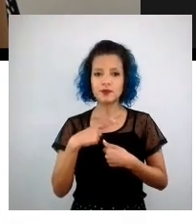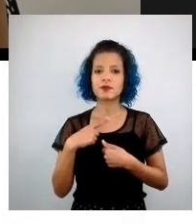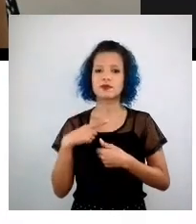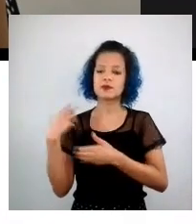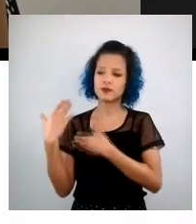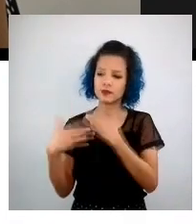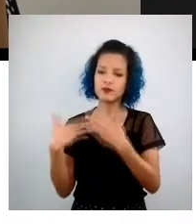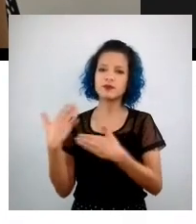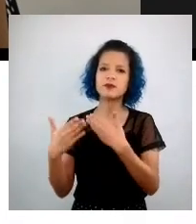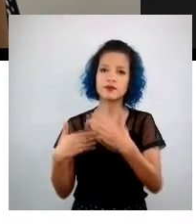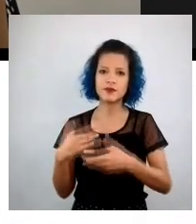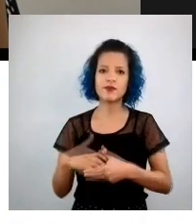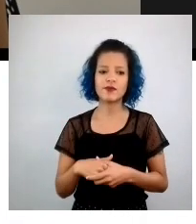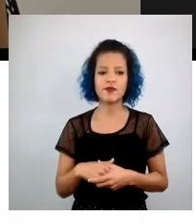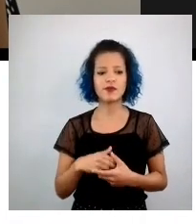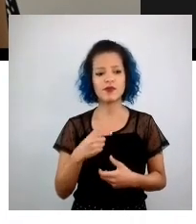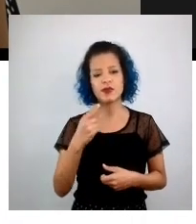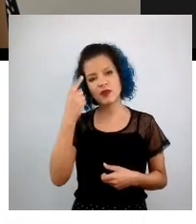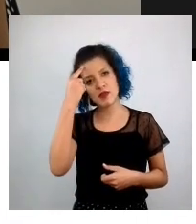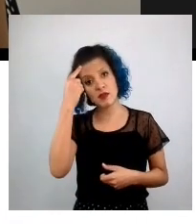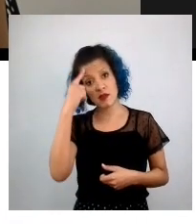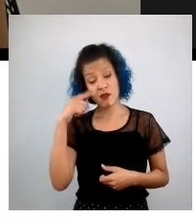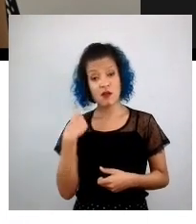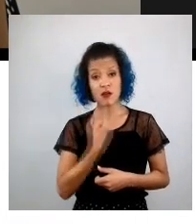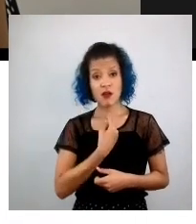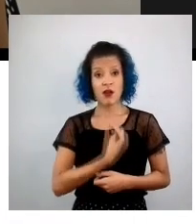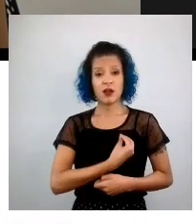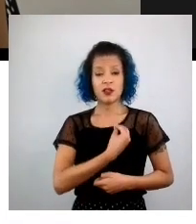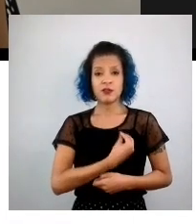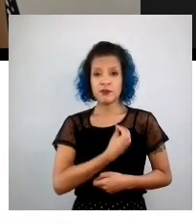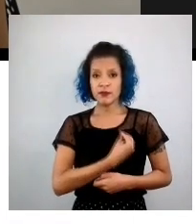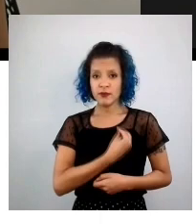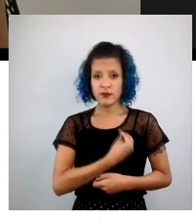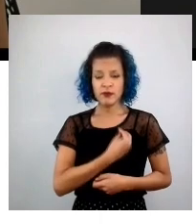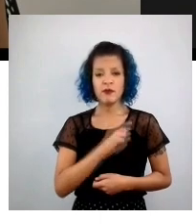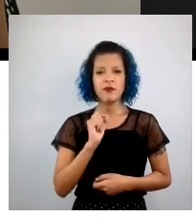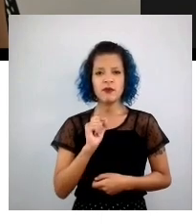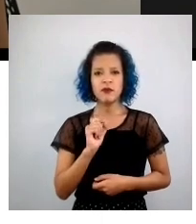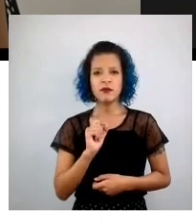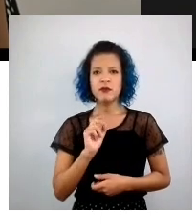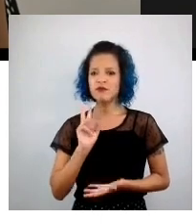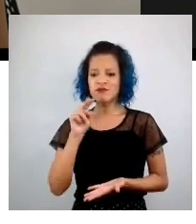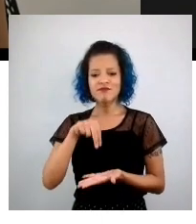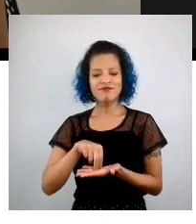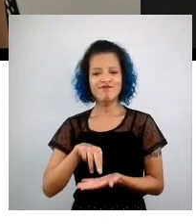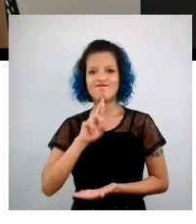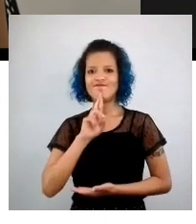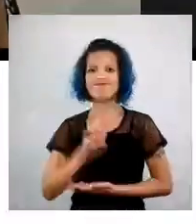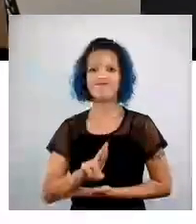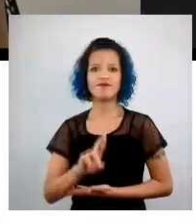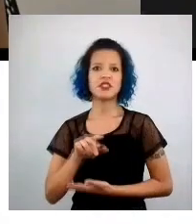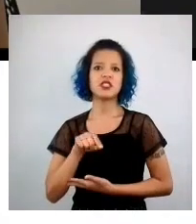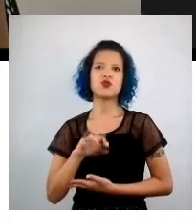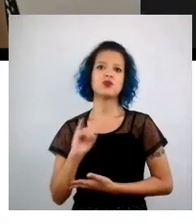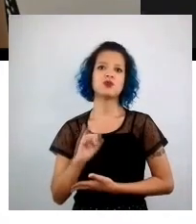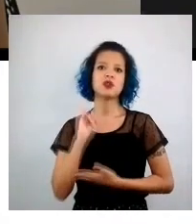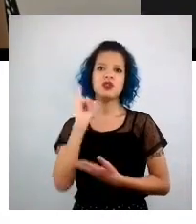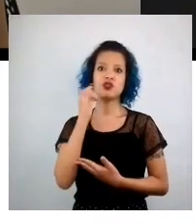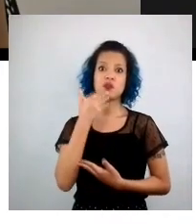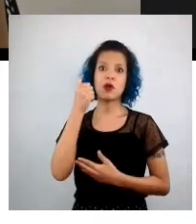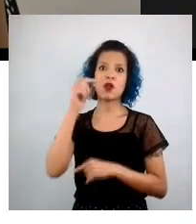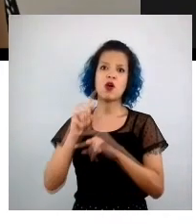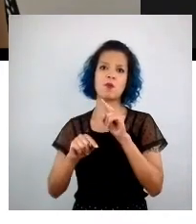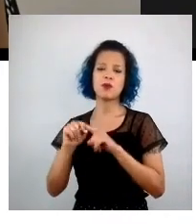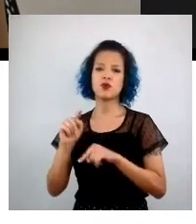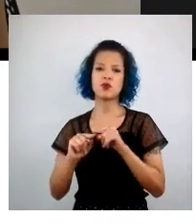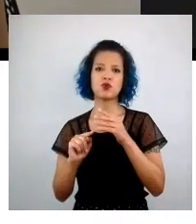gente sempre viveu um lugar de que o resultado importa. Né? A gente precisa ter o melhor produto, a melhor